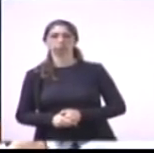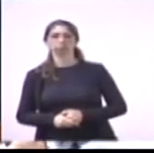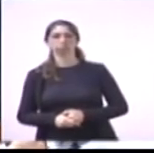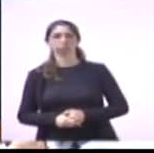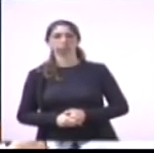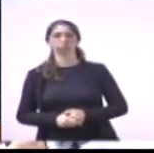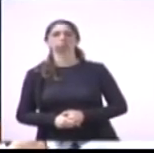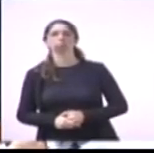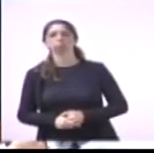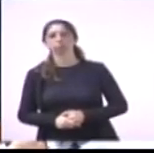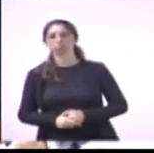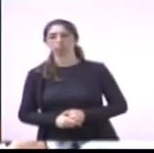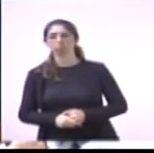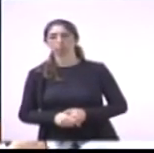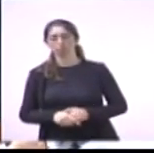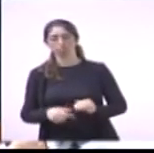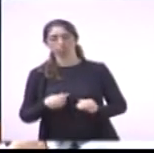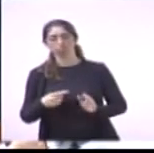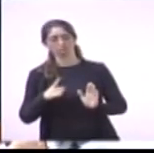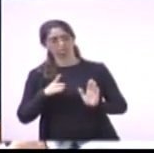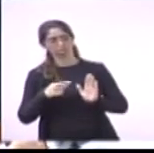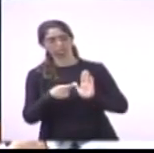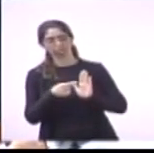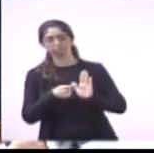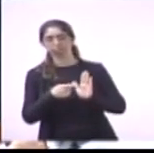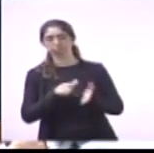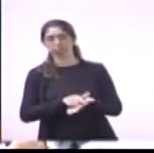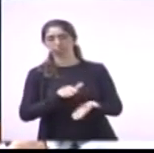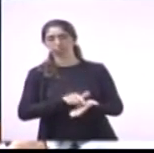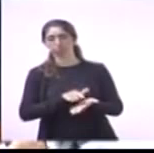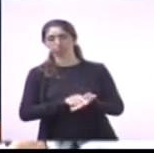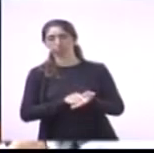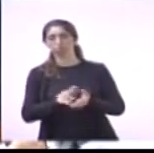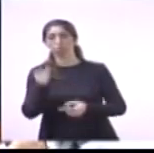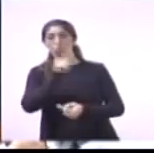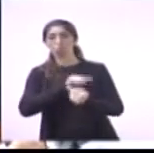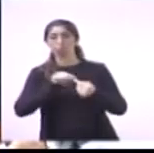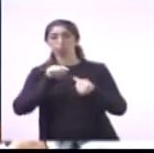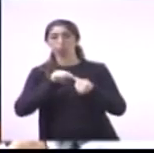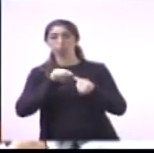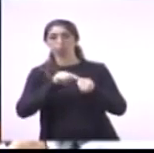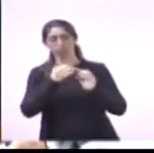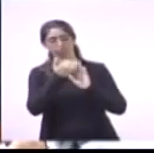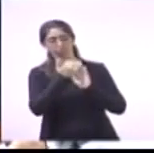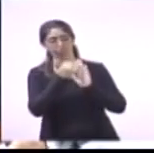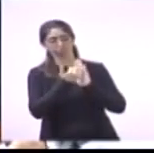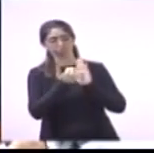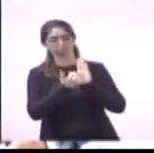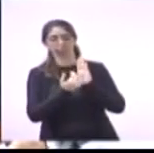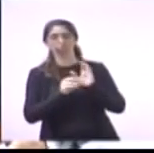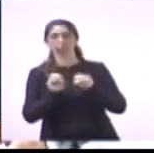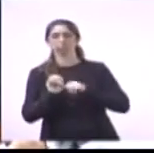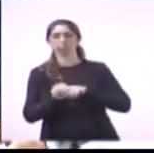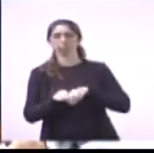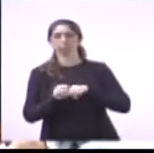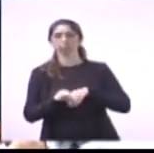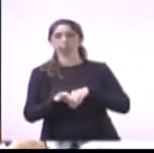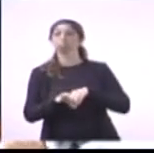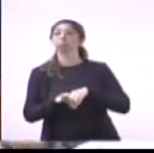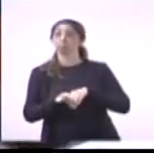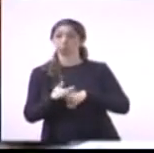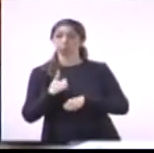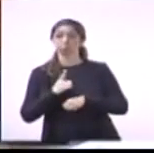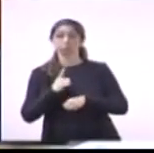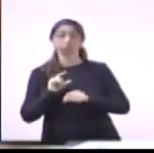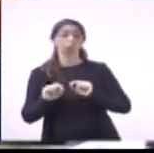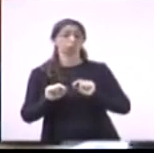aqui estão as premissas, as metas para a educação. E nós temos que elogiar, na minha